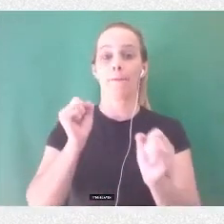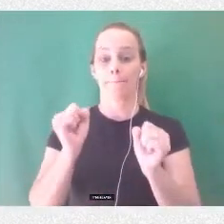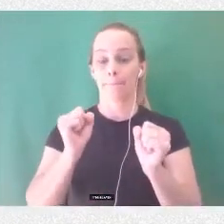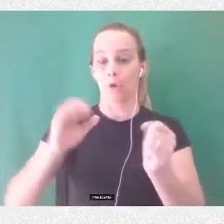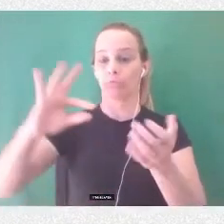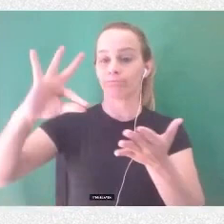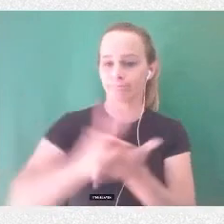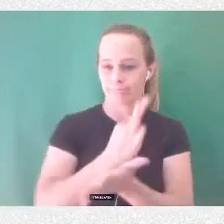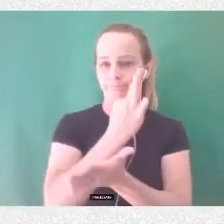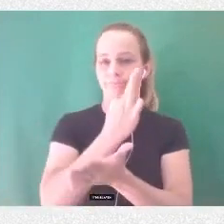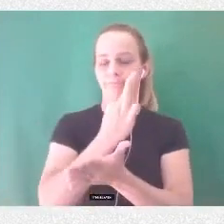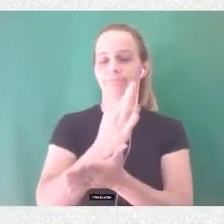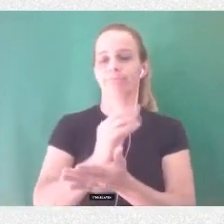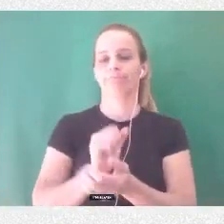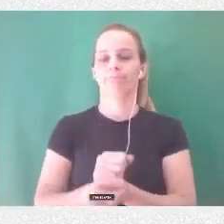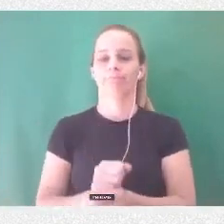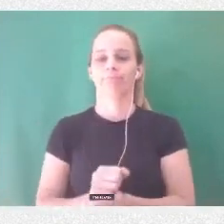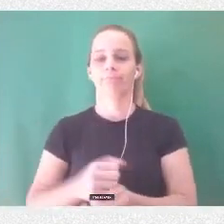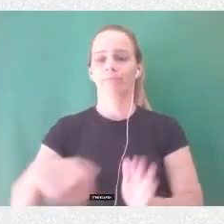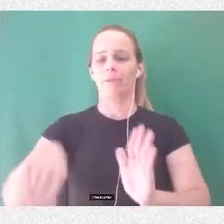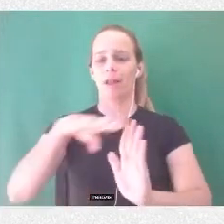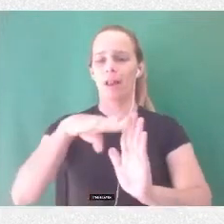Meet.